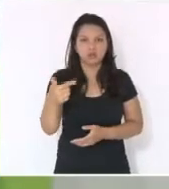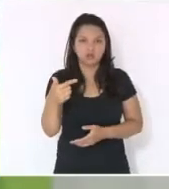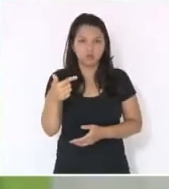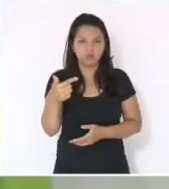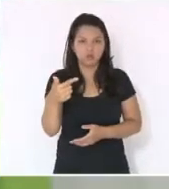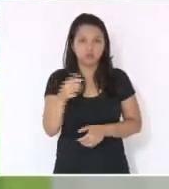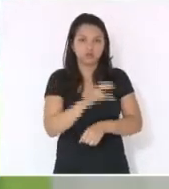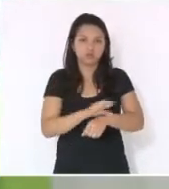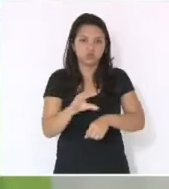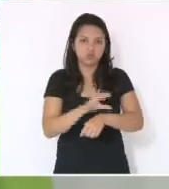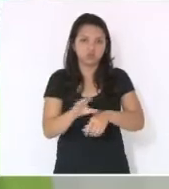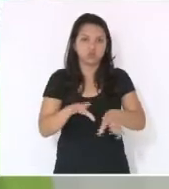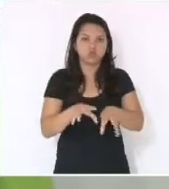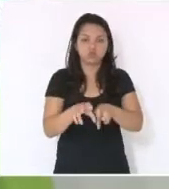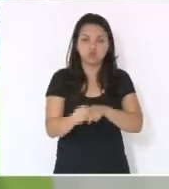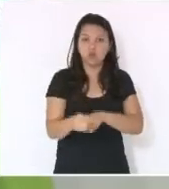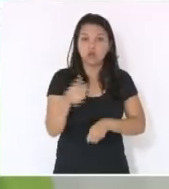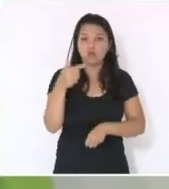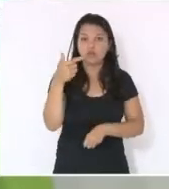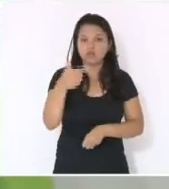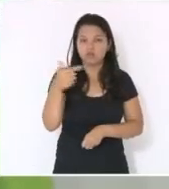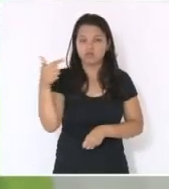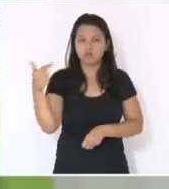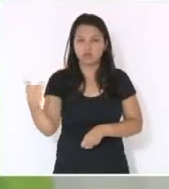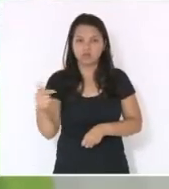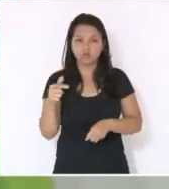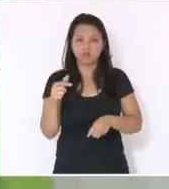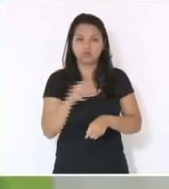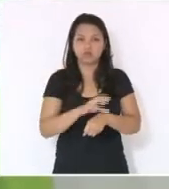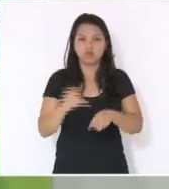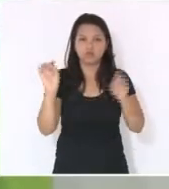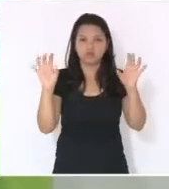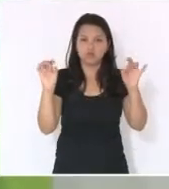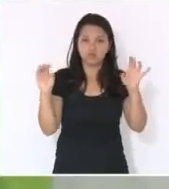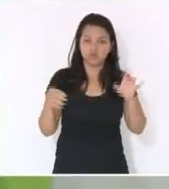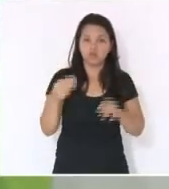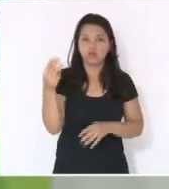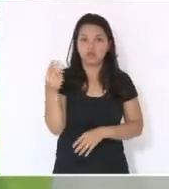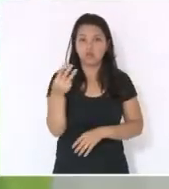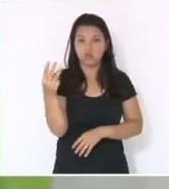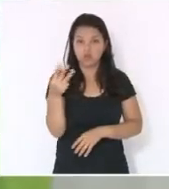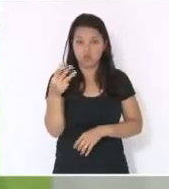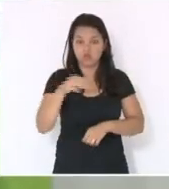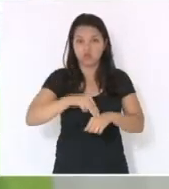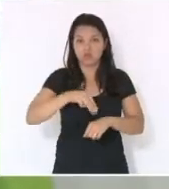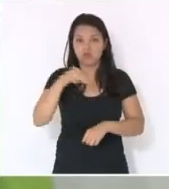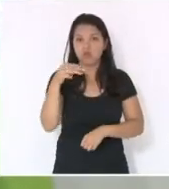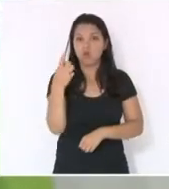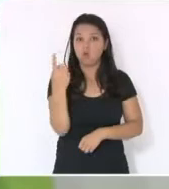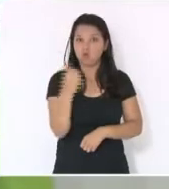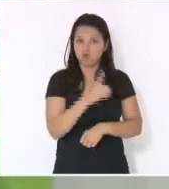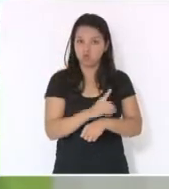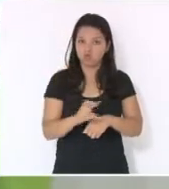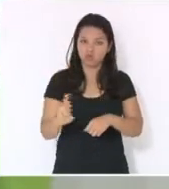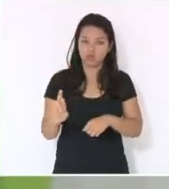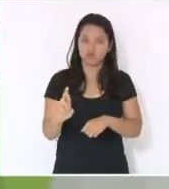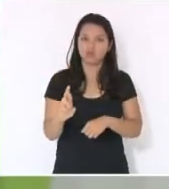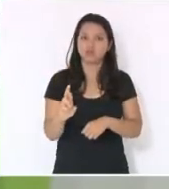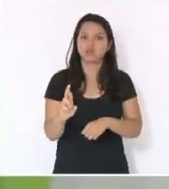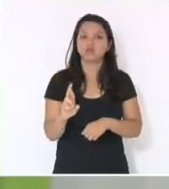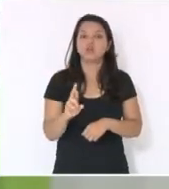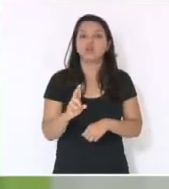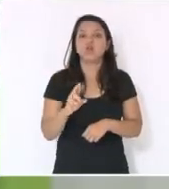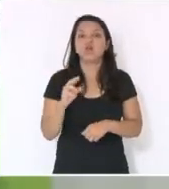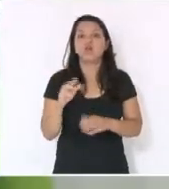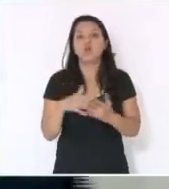cursos de especialização, 3 mestrados, 1 doutorado e 1 colégio de aplicação com ensino médio